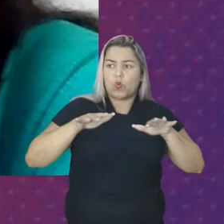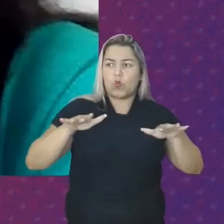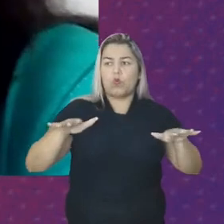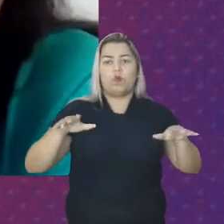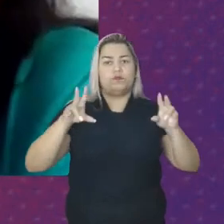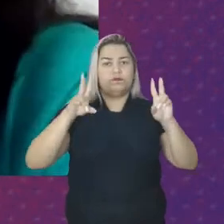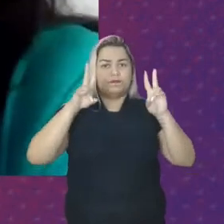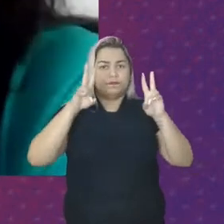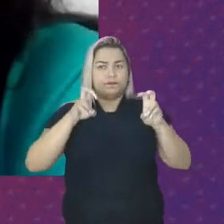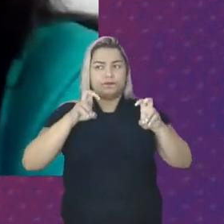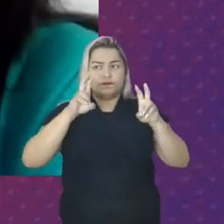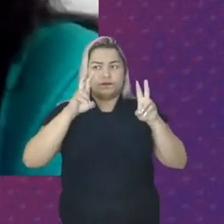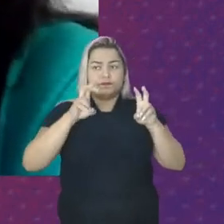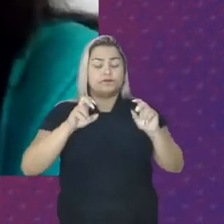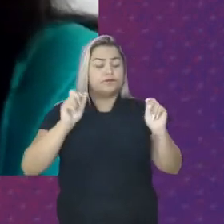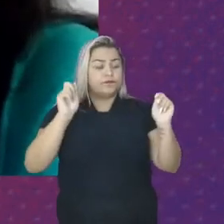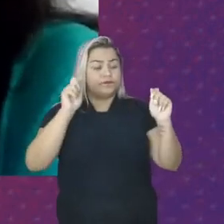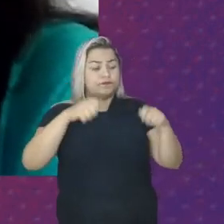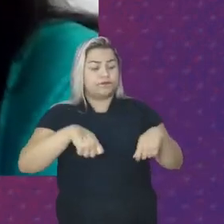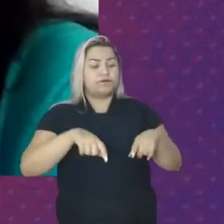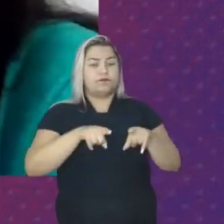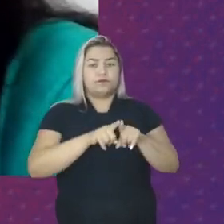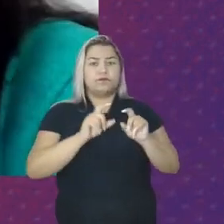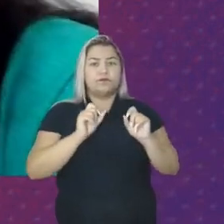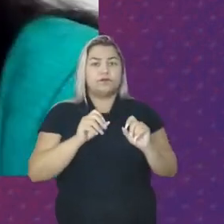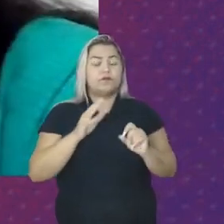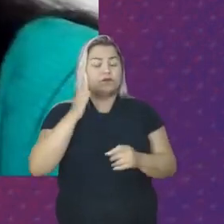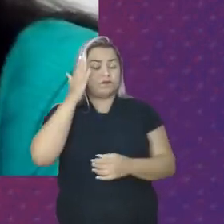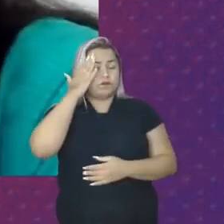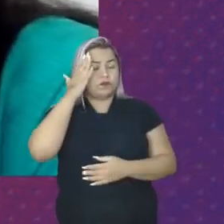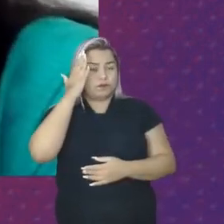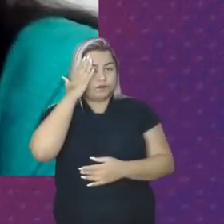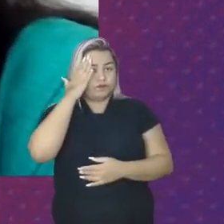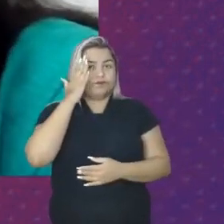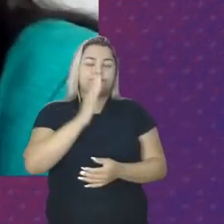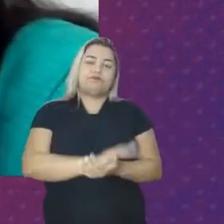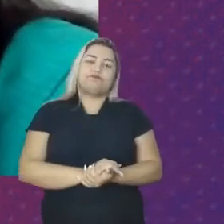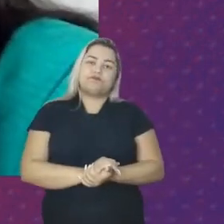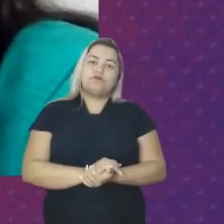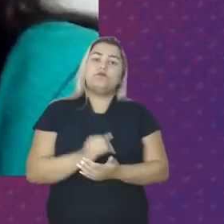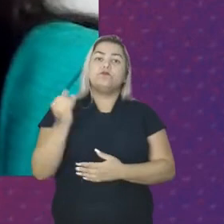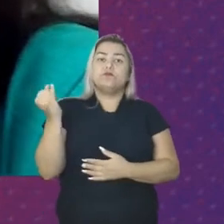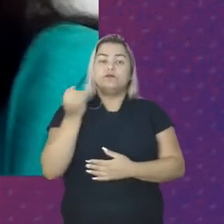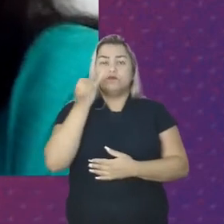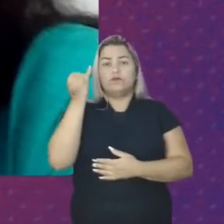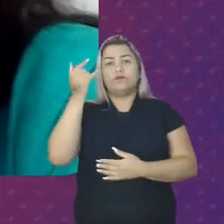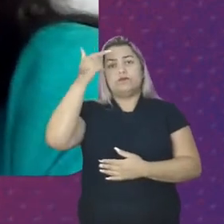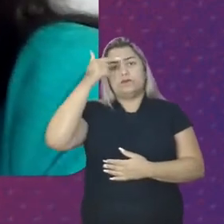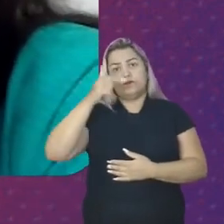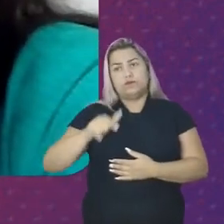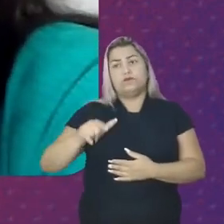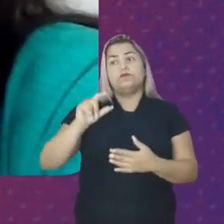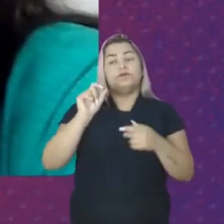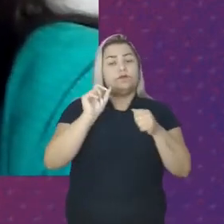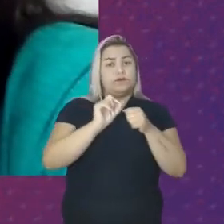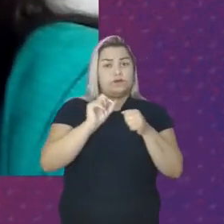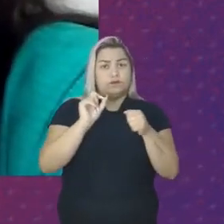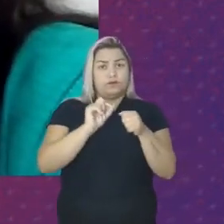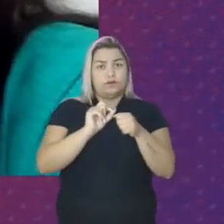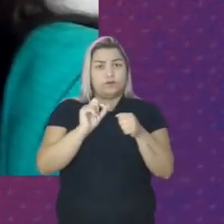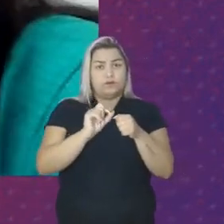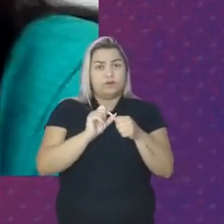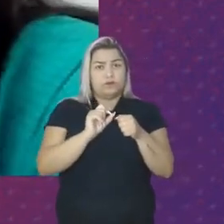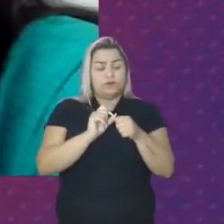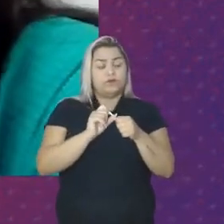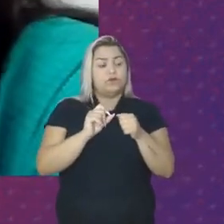informações sobre serviços, por isso ela sempre tem que estar bem atualizada, e ela, mais importante ainda, consegue fazer